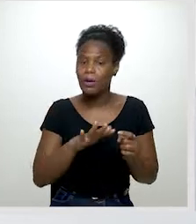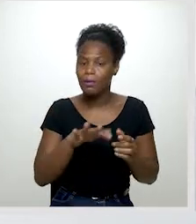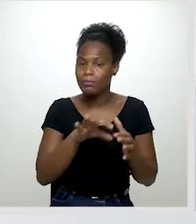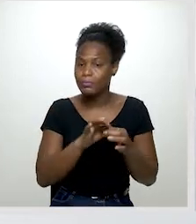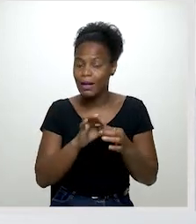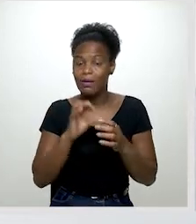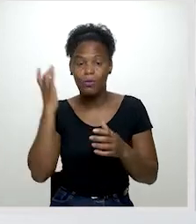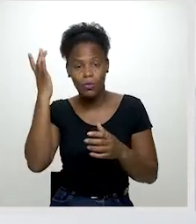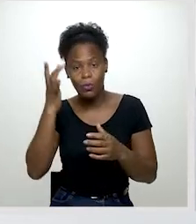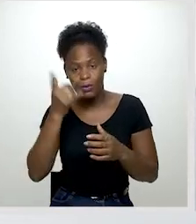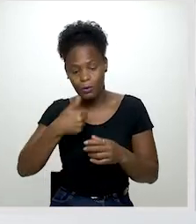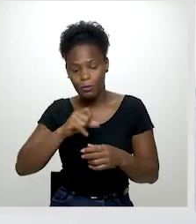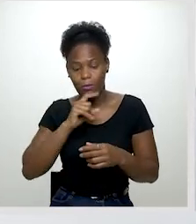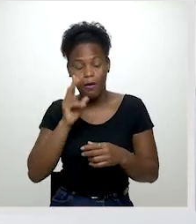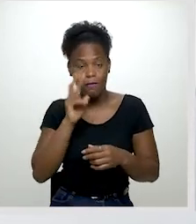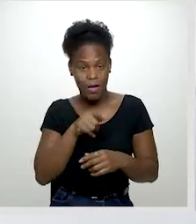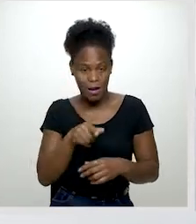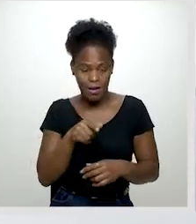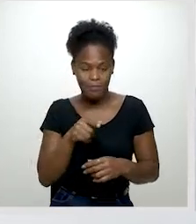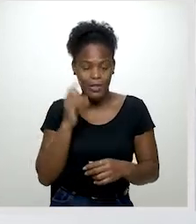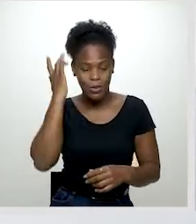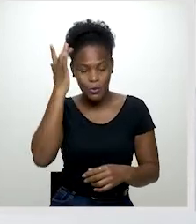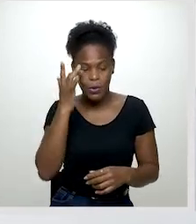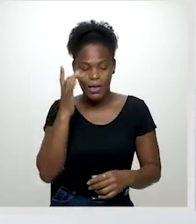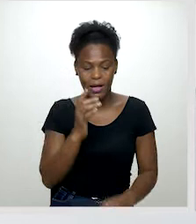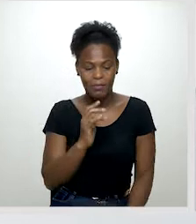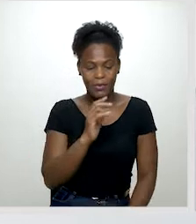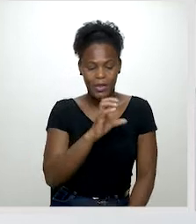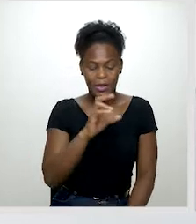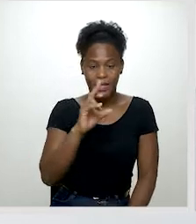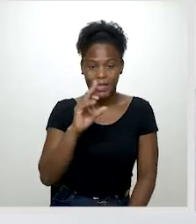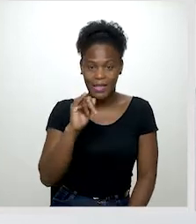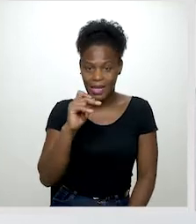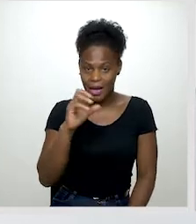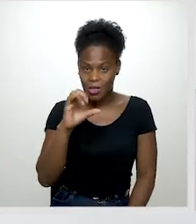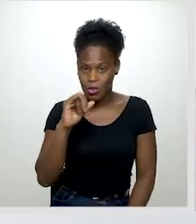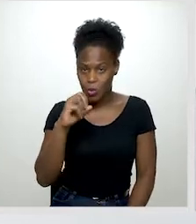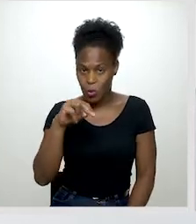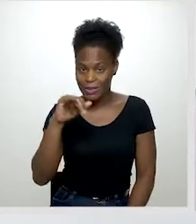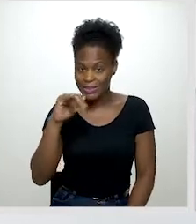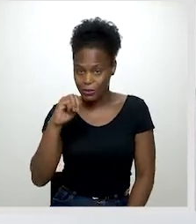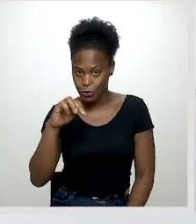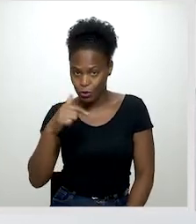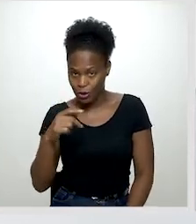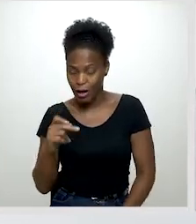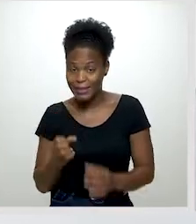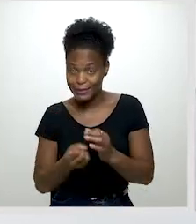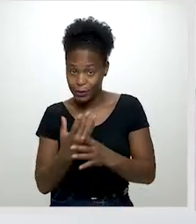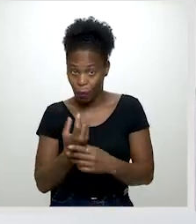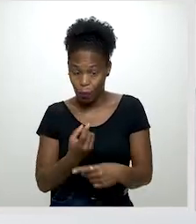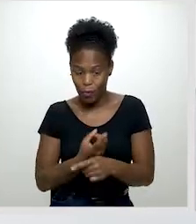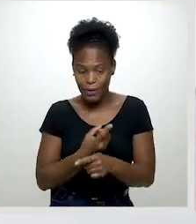concerne essas teorias, como podemos ver ali: teoria criacionista, teoria da geração